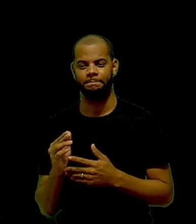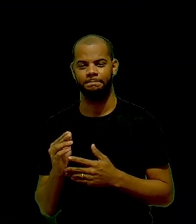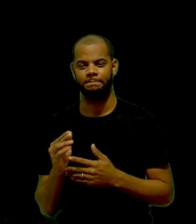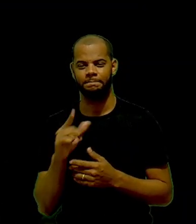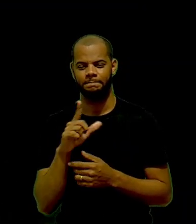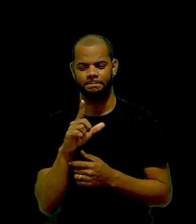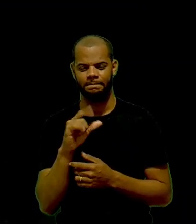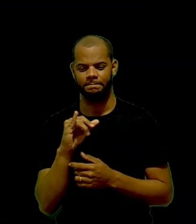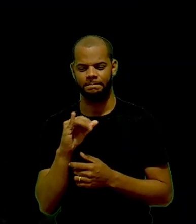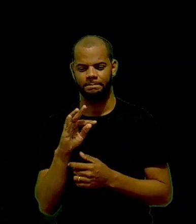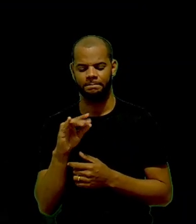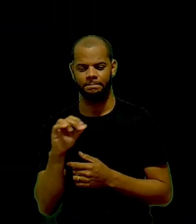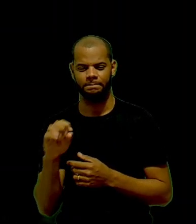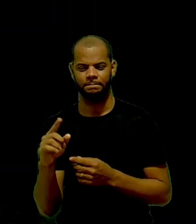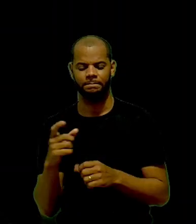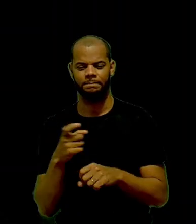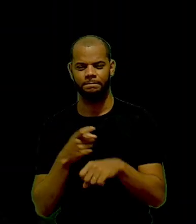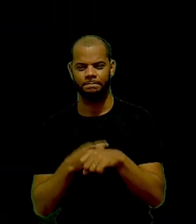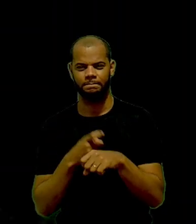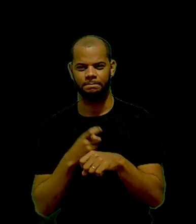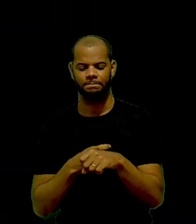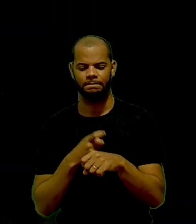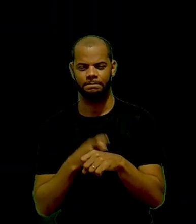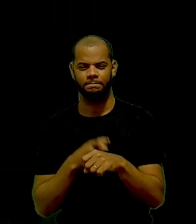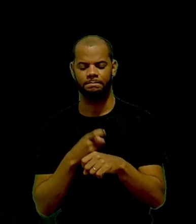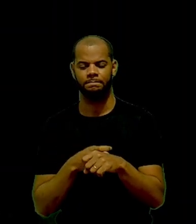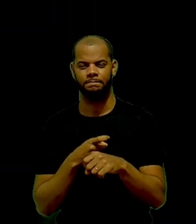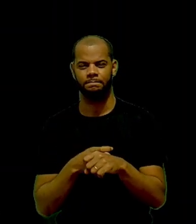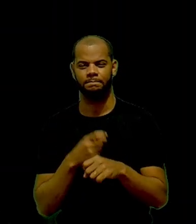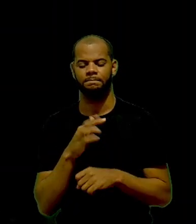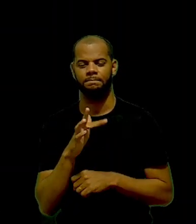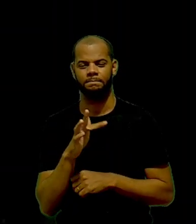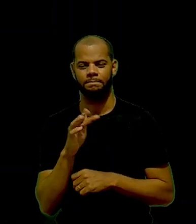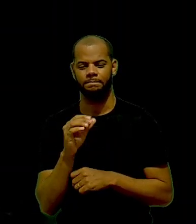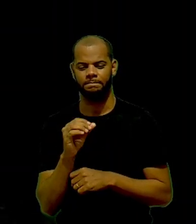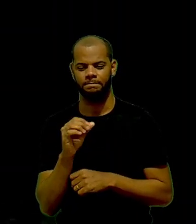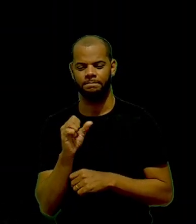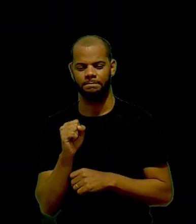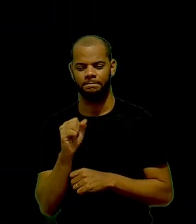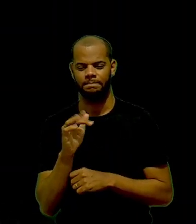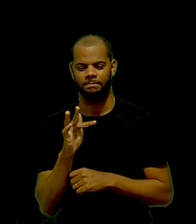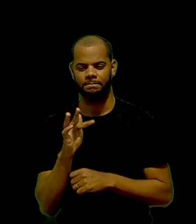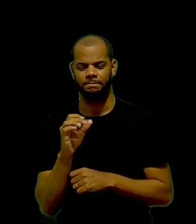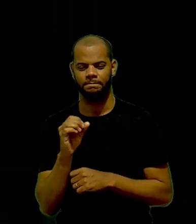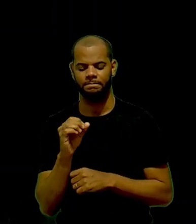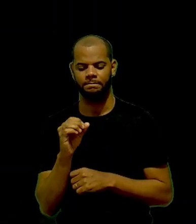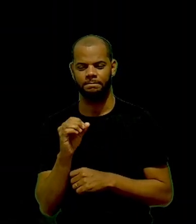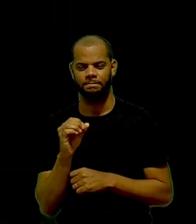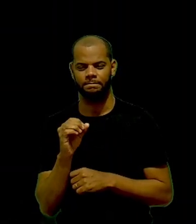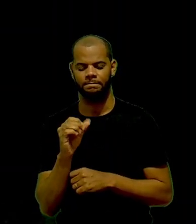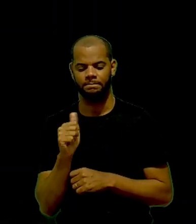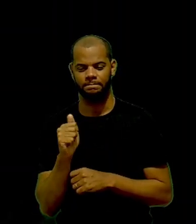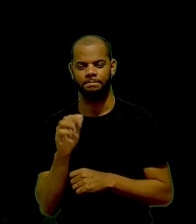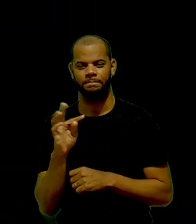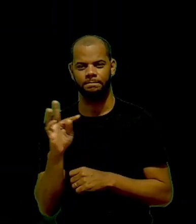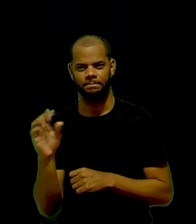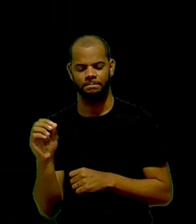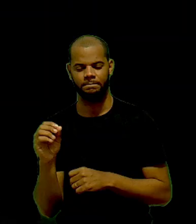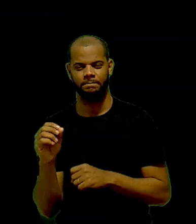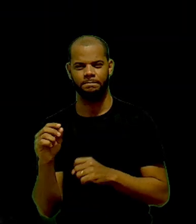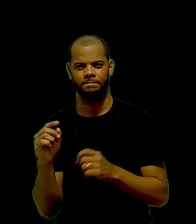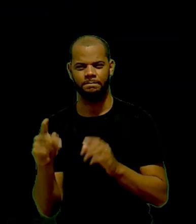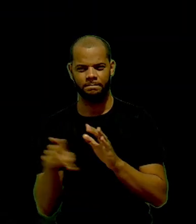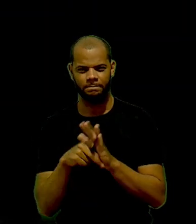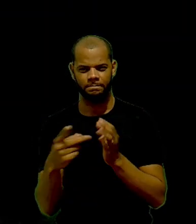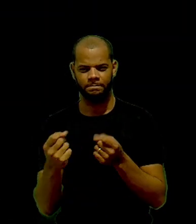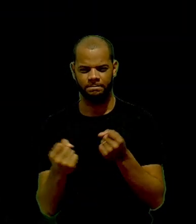lítio, lítio-ferro-fosfato, que são as baterias de veículos, porque elas suportam grandes